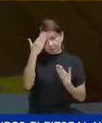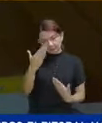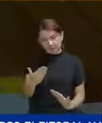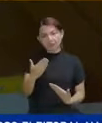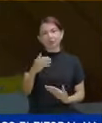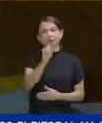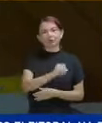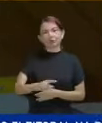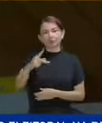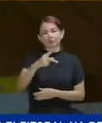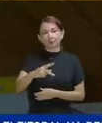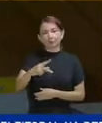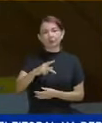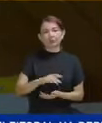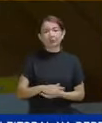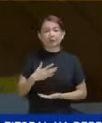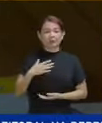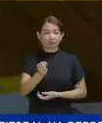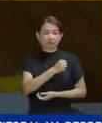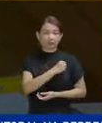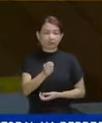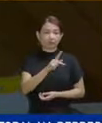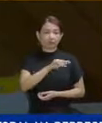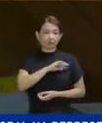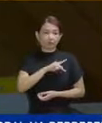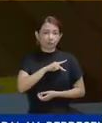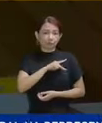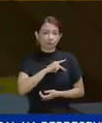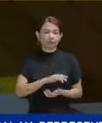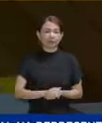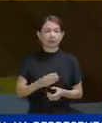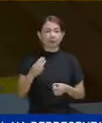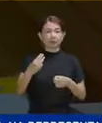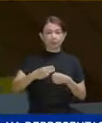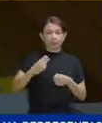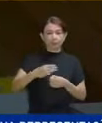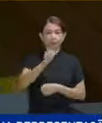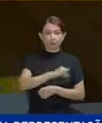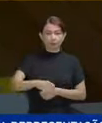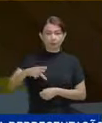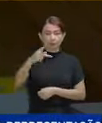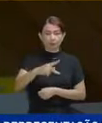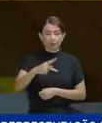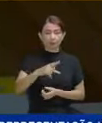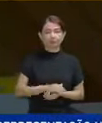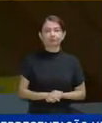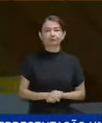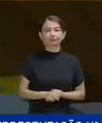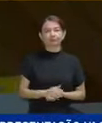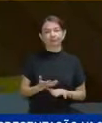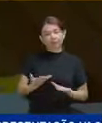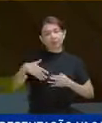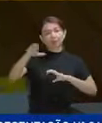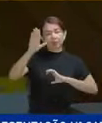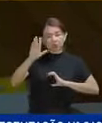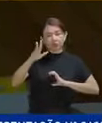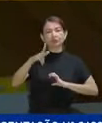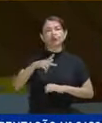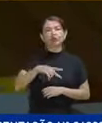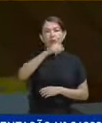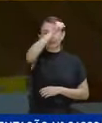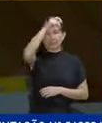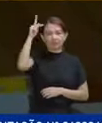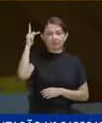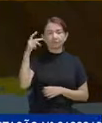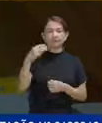trabalhado. Me moldado como delegado de polícia no município do Oiapoque e agora me apresento como pré-candidato a prefeito pelo município do